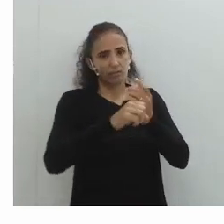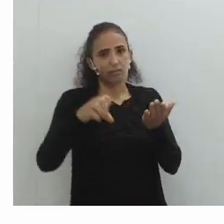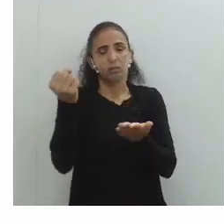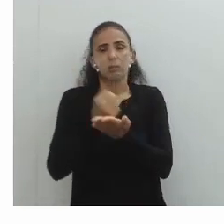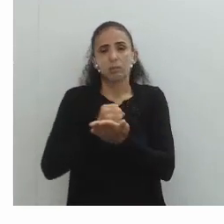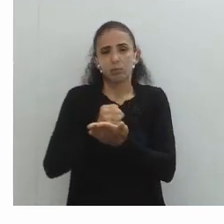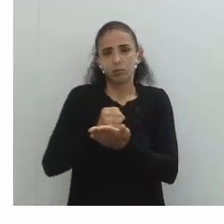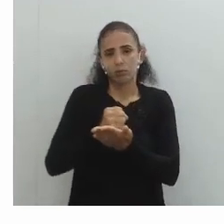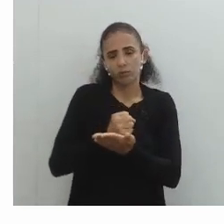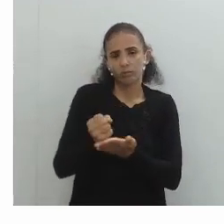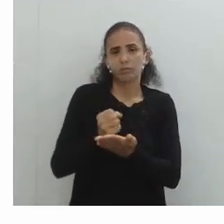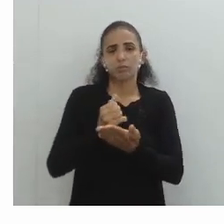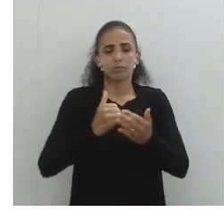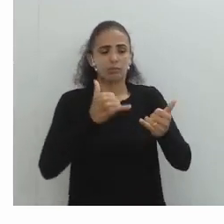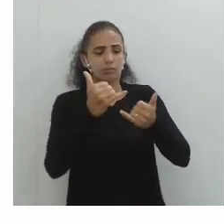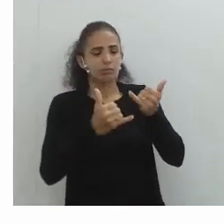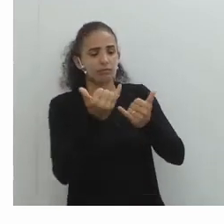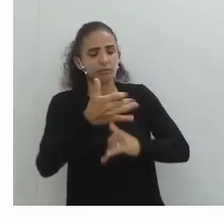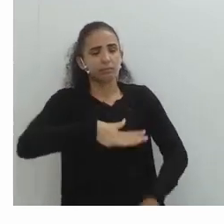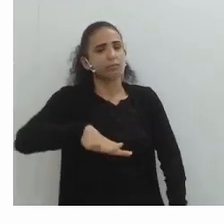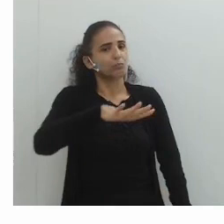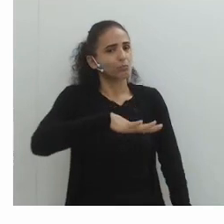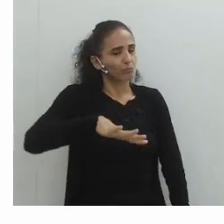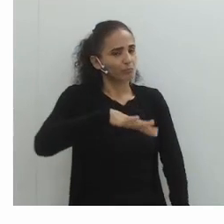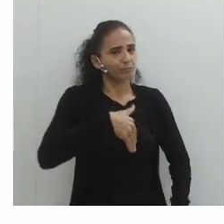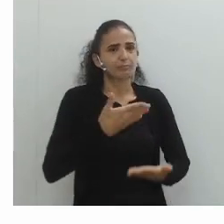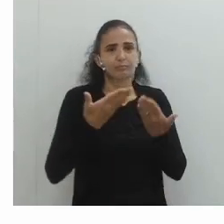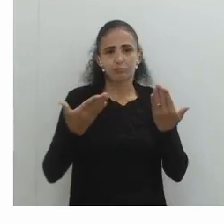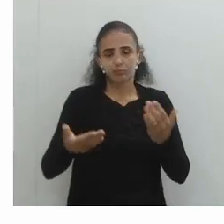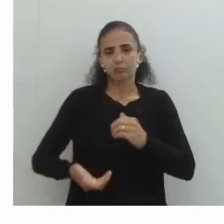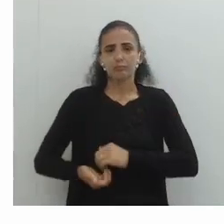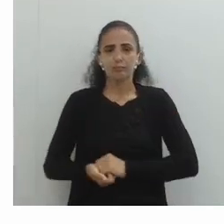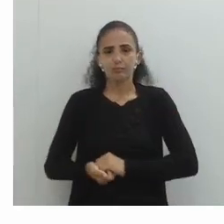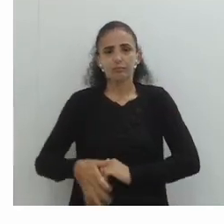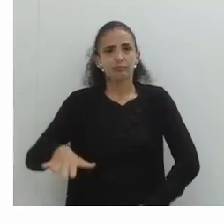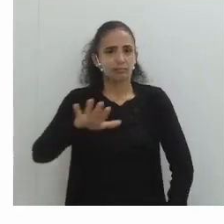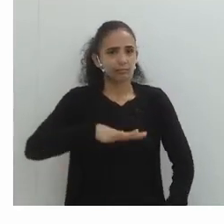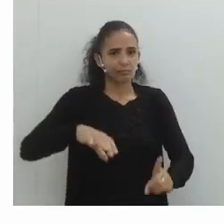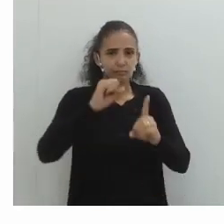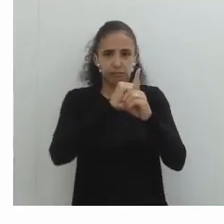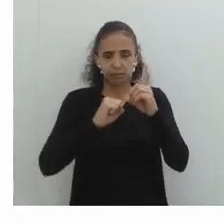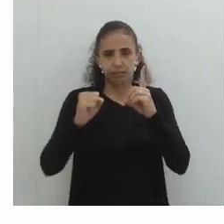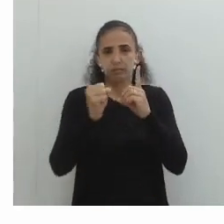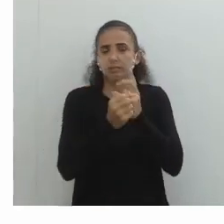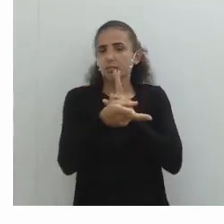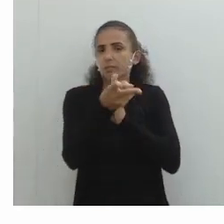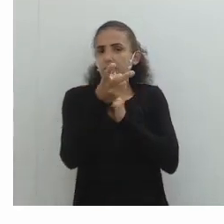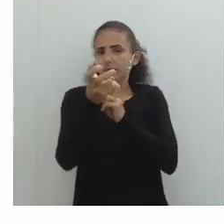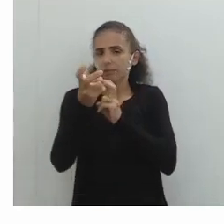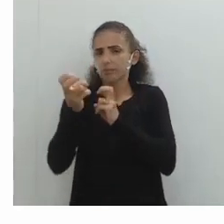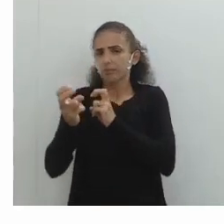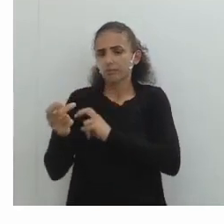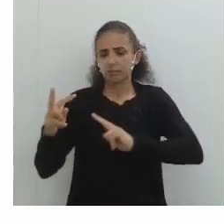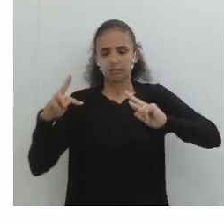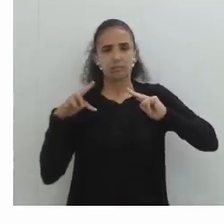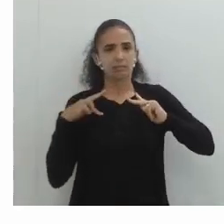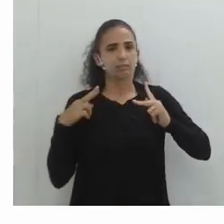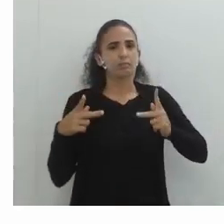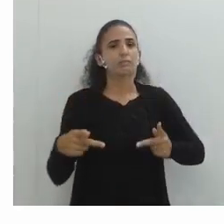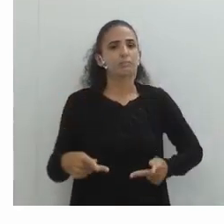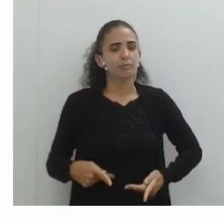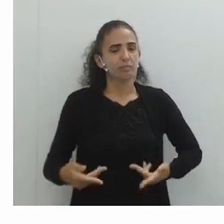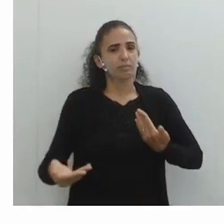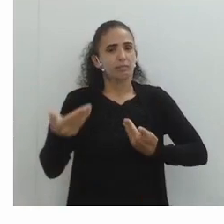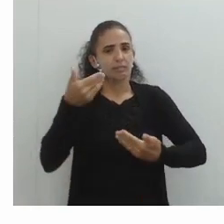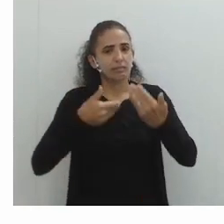está vivenciado ali. E aí ele diz, o espaço social é aquele que é percebido entre os indivíduos, que